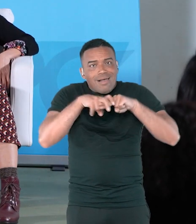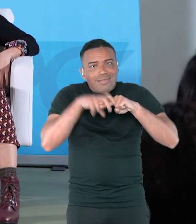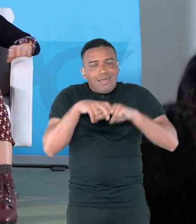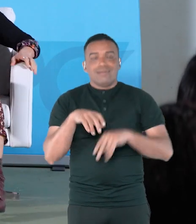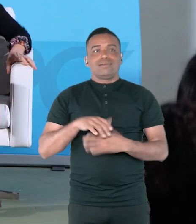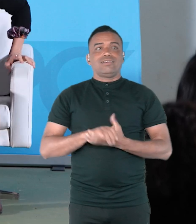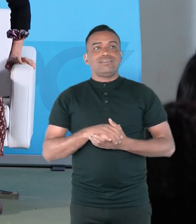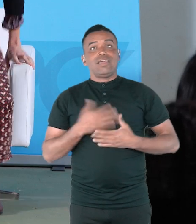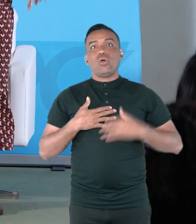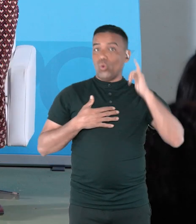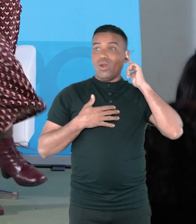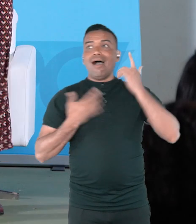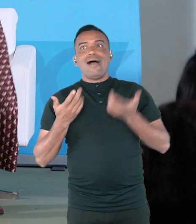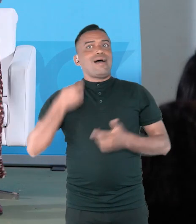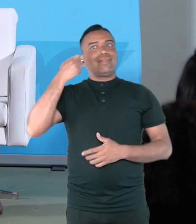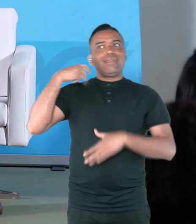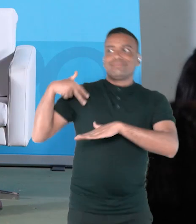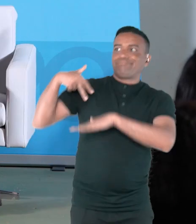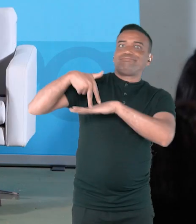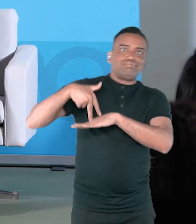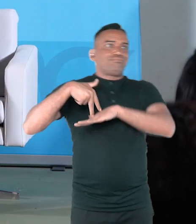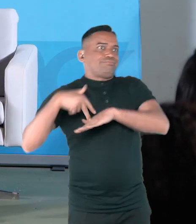na cadeira. E eu lá, me empenhando.